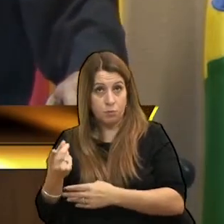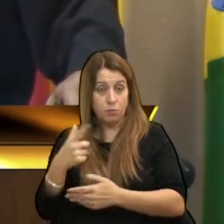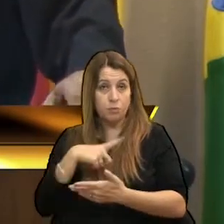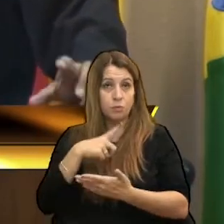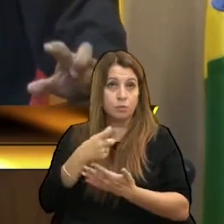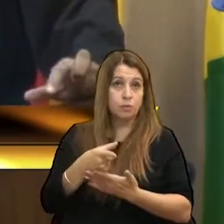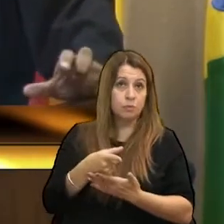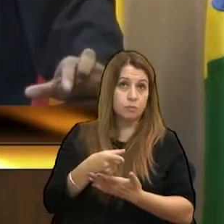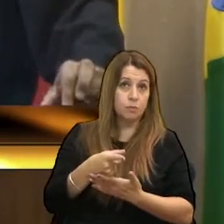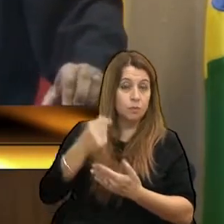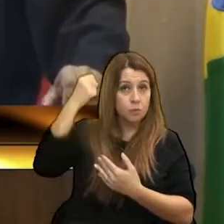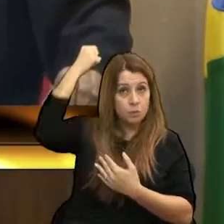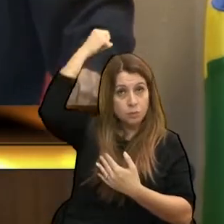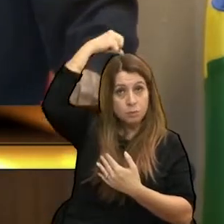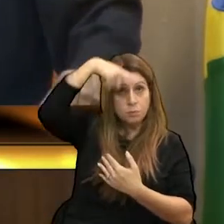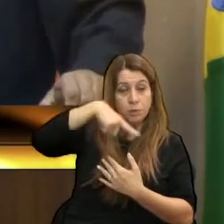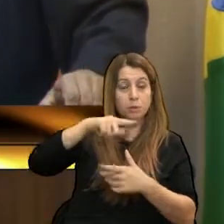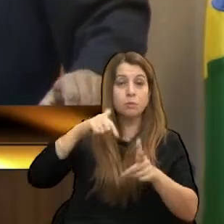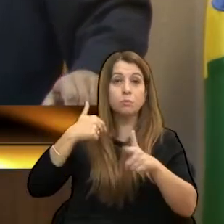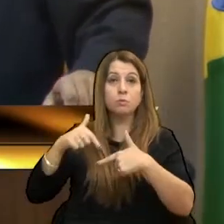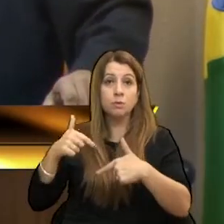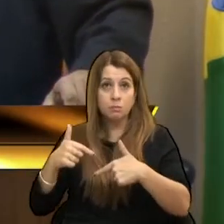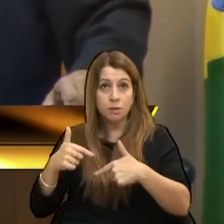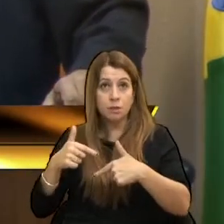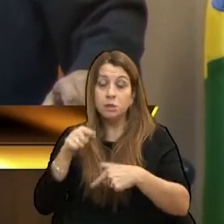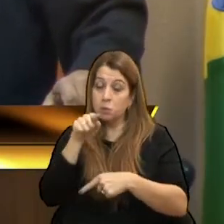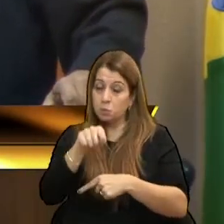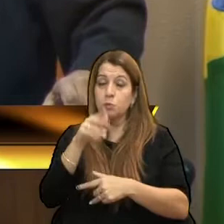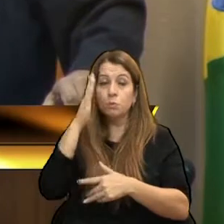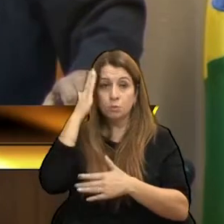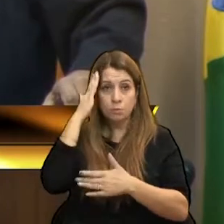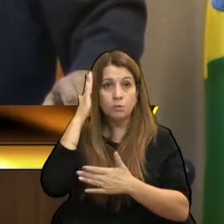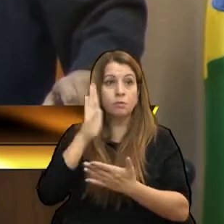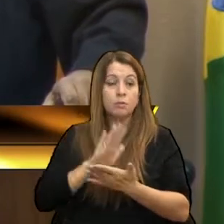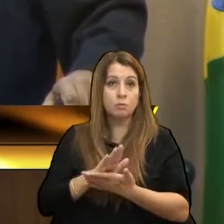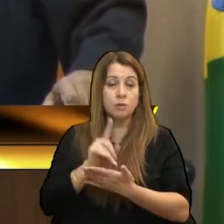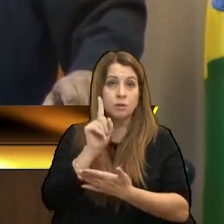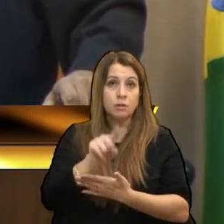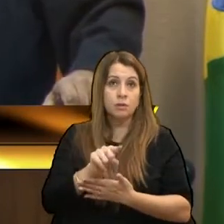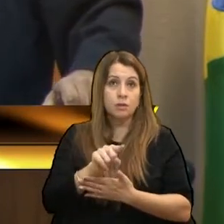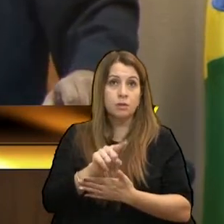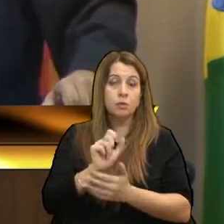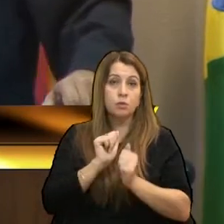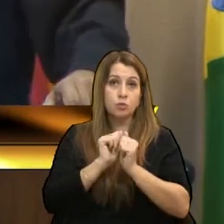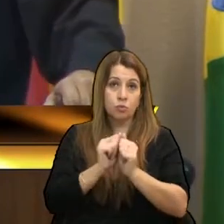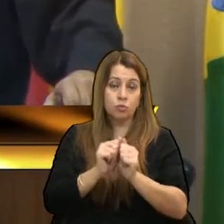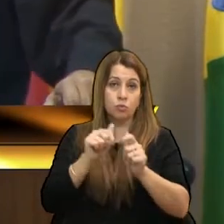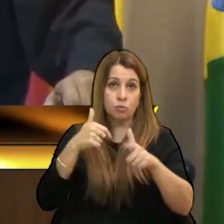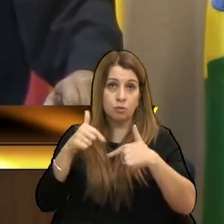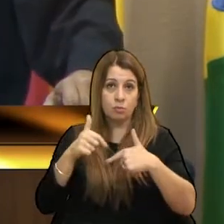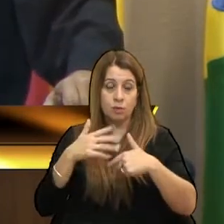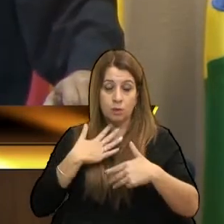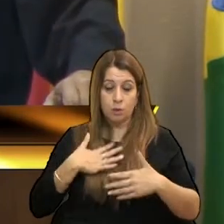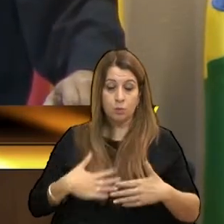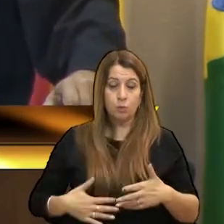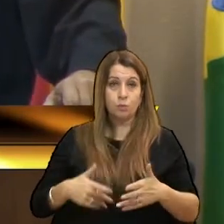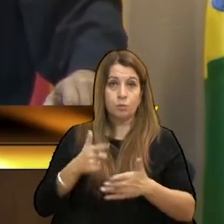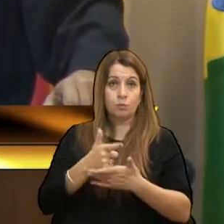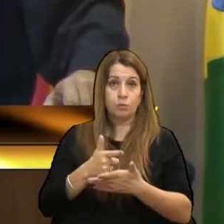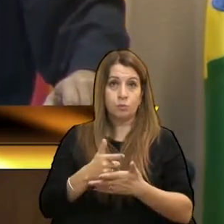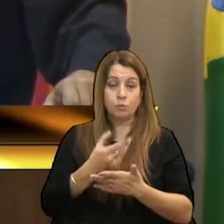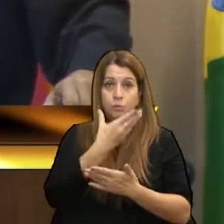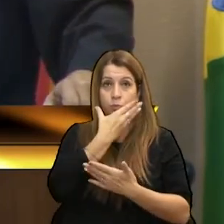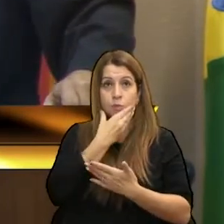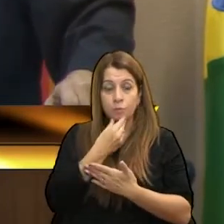intensicia o espírito pelo trabalho, e tu sabes que é só mediante o trabalho do corpo que